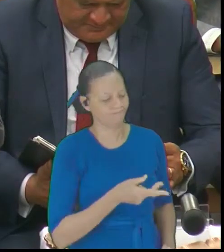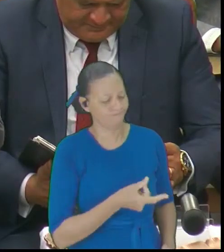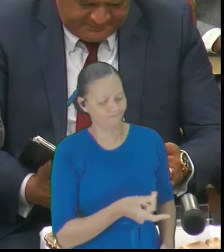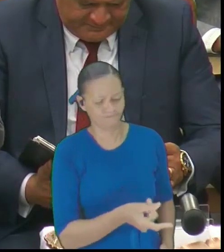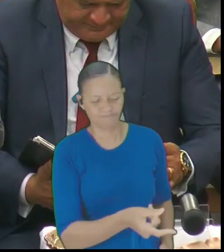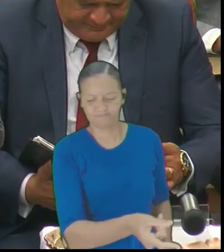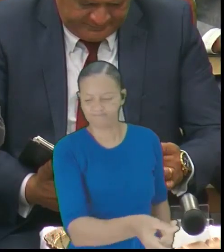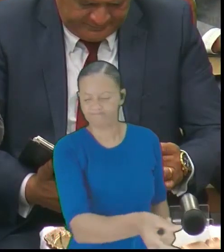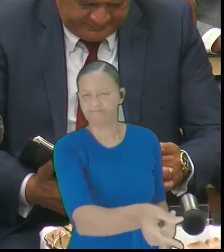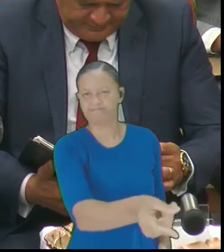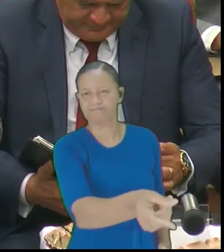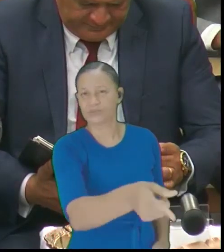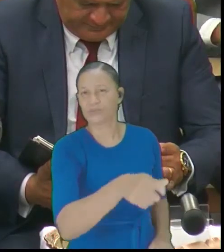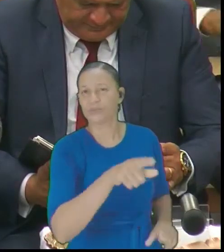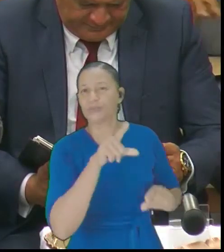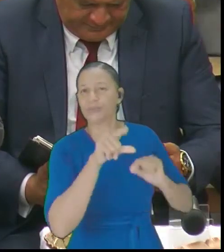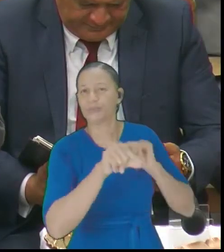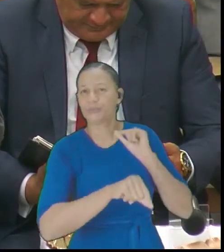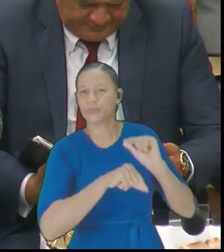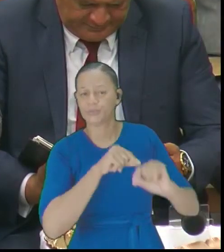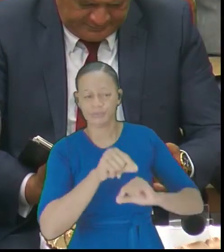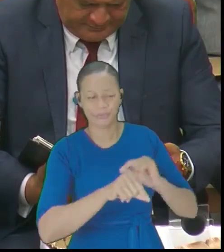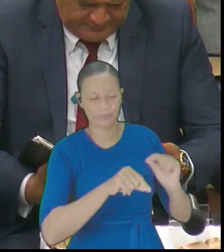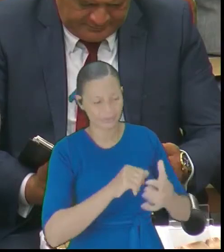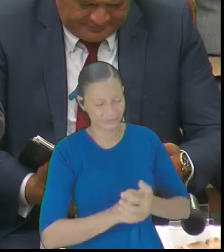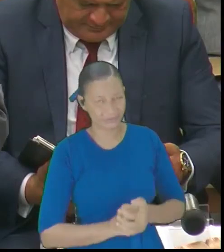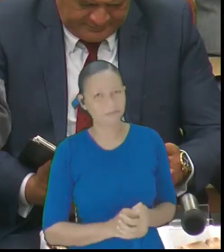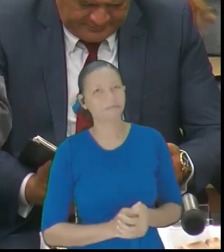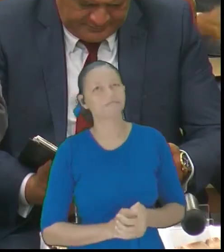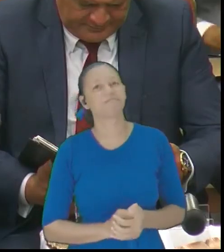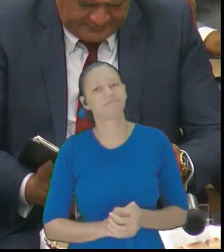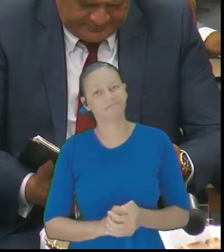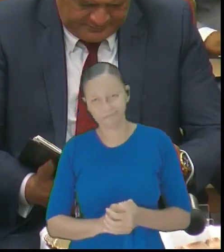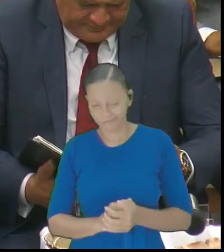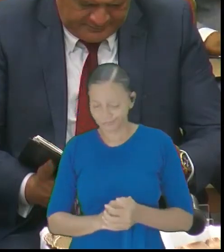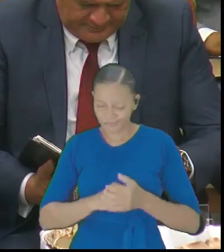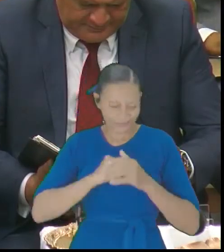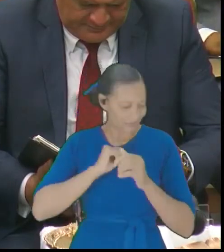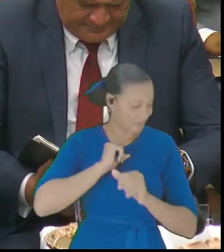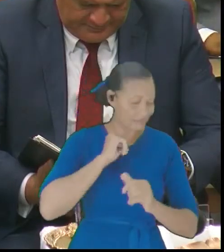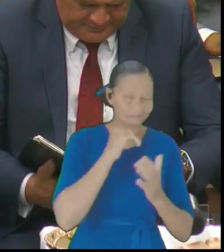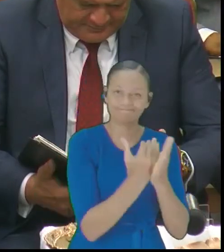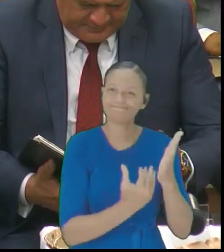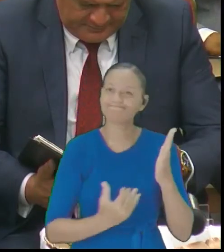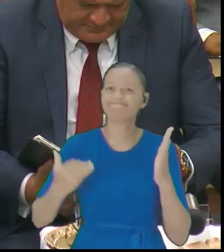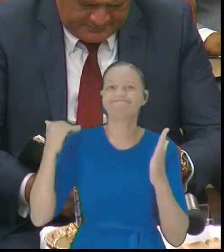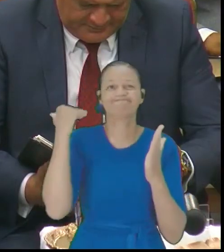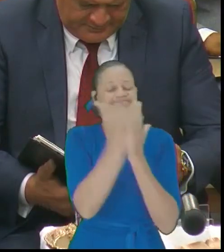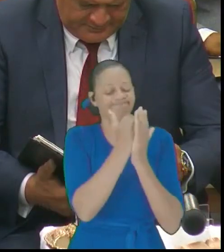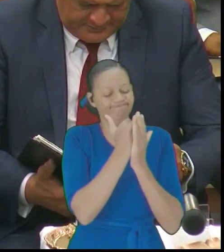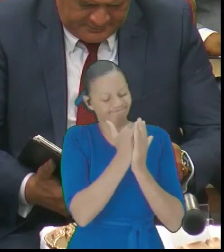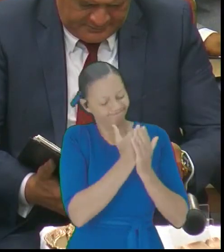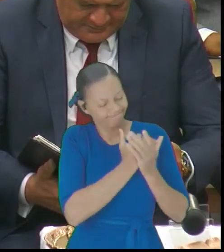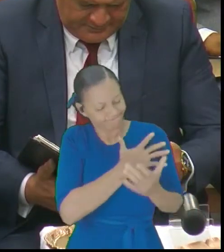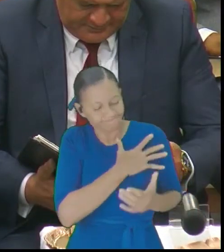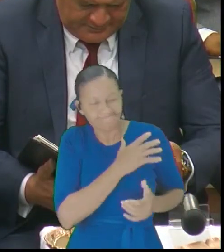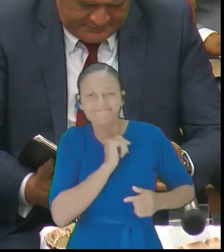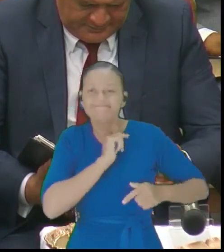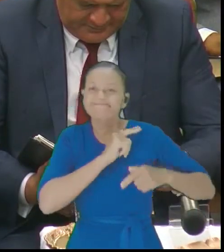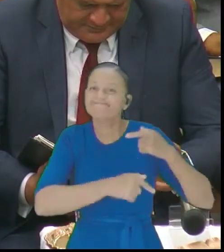Perpétua. Que transcendia a sua geração. Deus disse a ele: